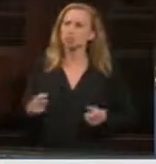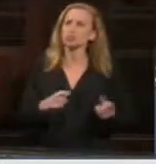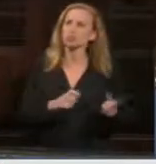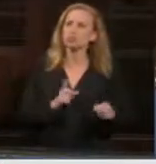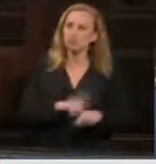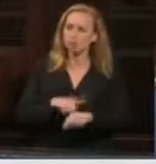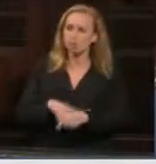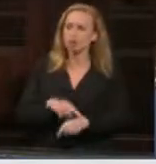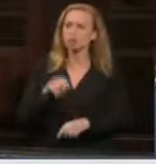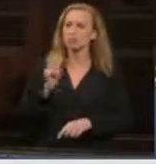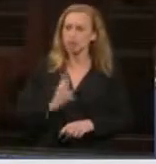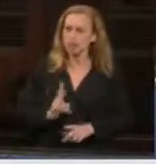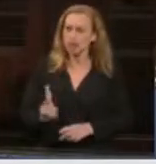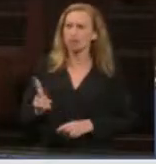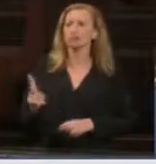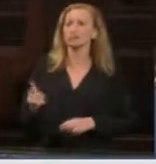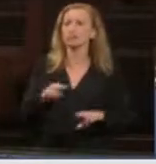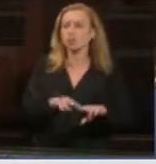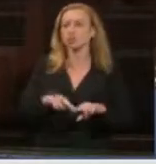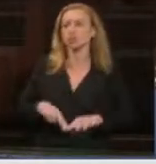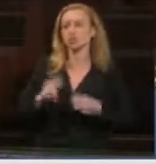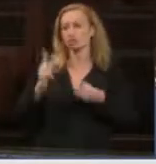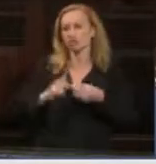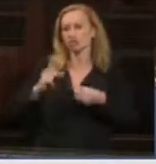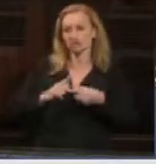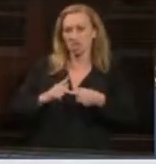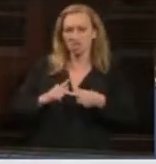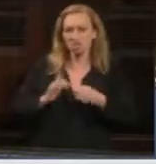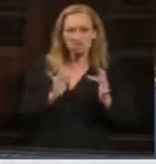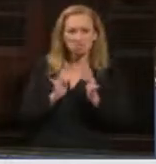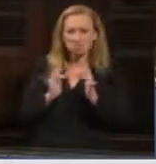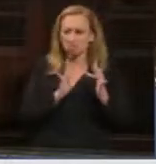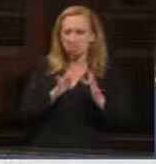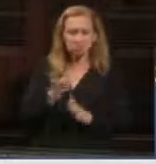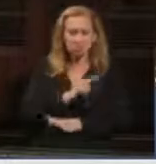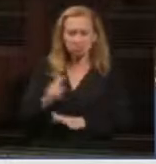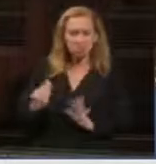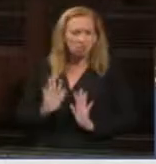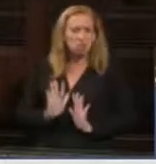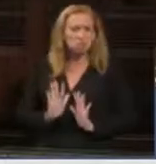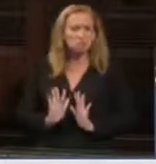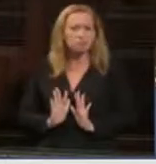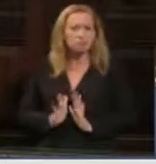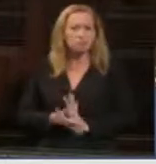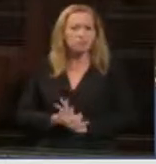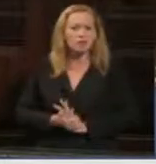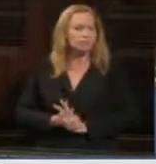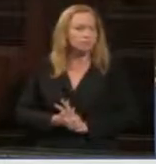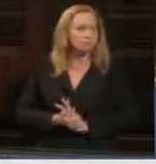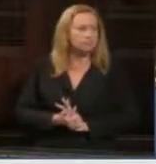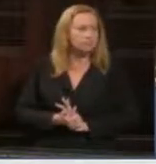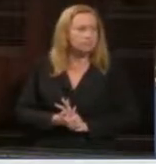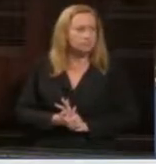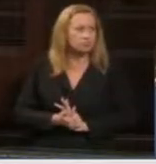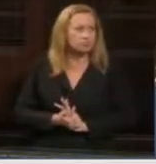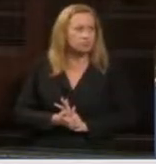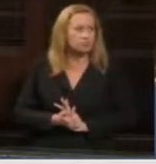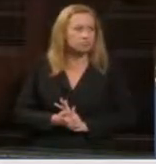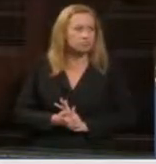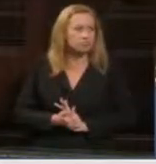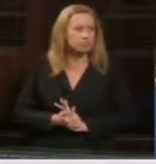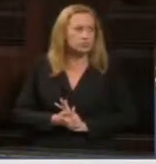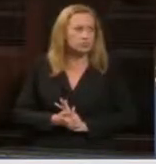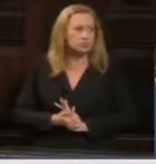de novo na venezuela eu não tenho nenhuma afinidade com maduro não tenho nenhum em alinhamento com o governo